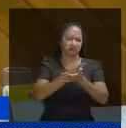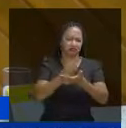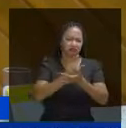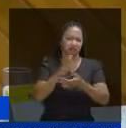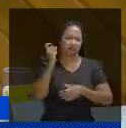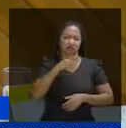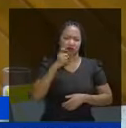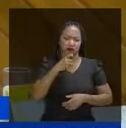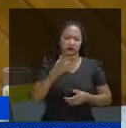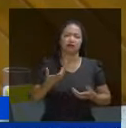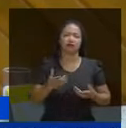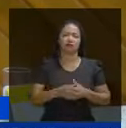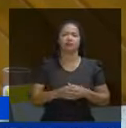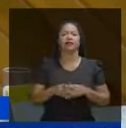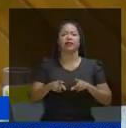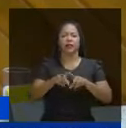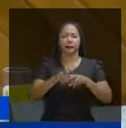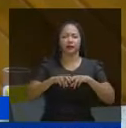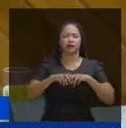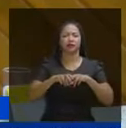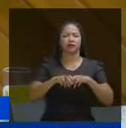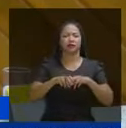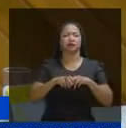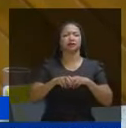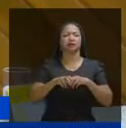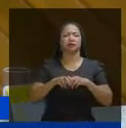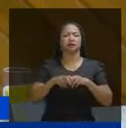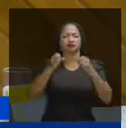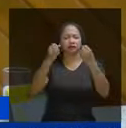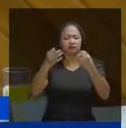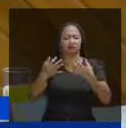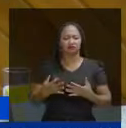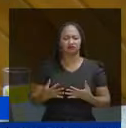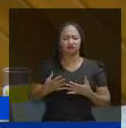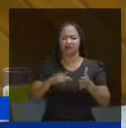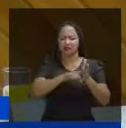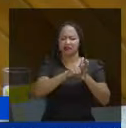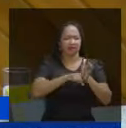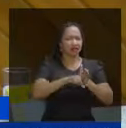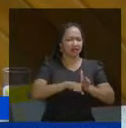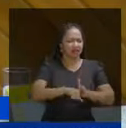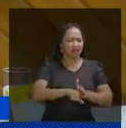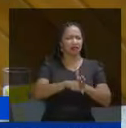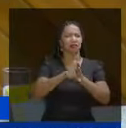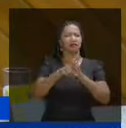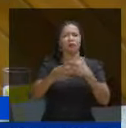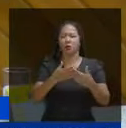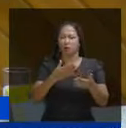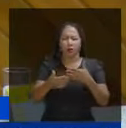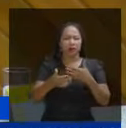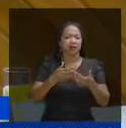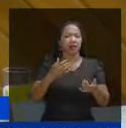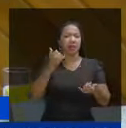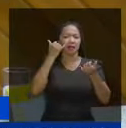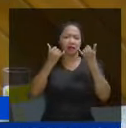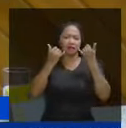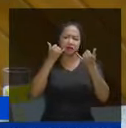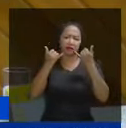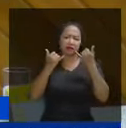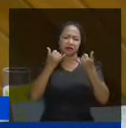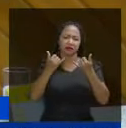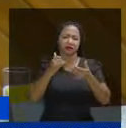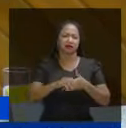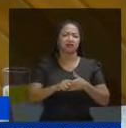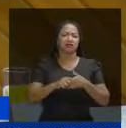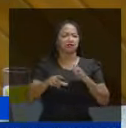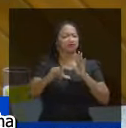espécie. Portanto, no caso em tela, não se verifica na mídia questionada qualquer trecho que ultrapasse os limites